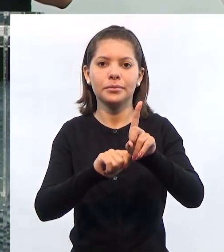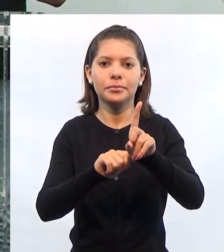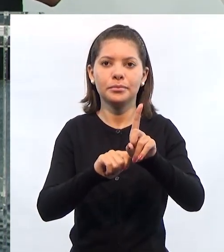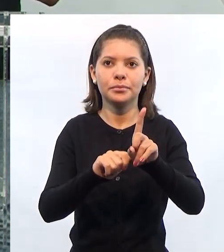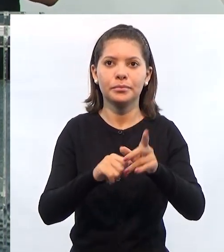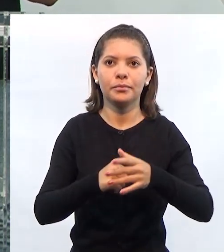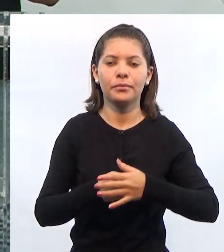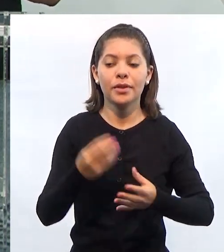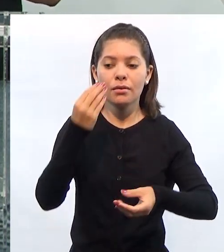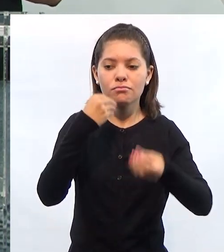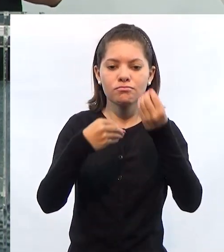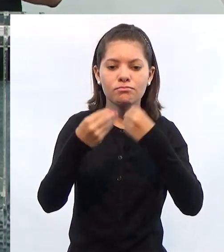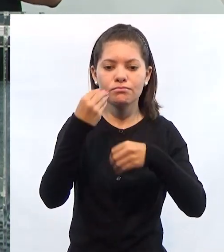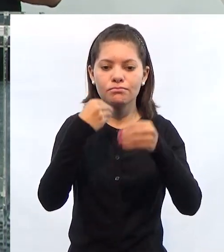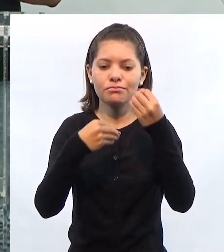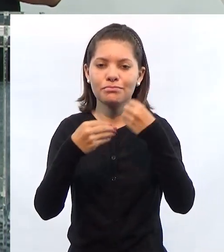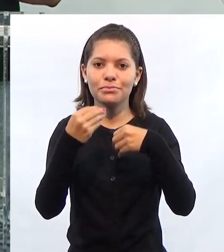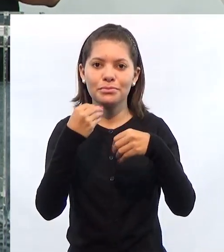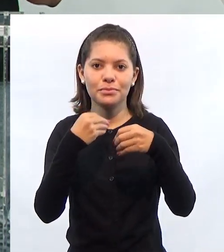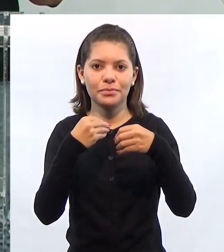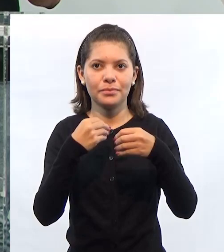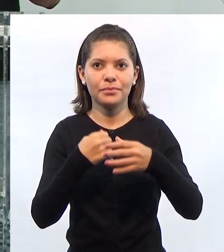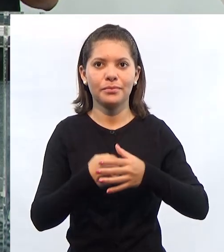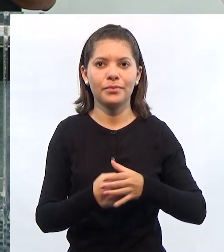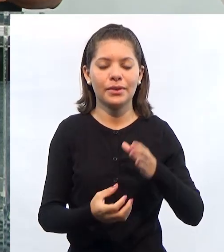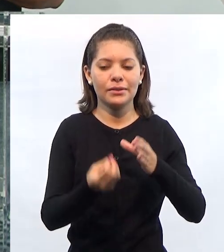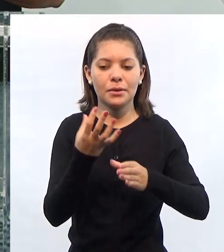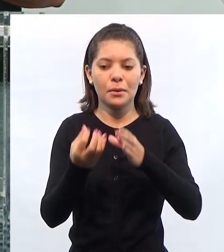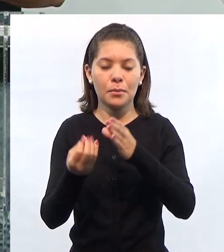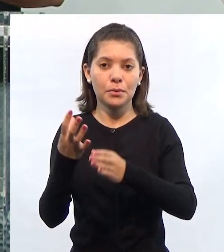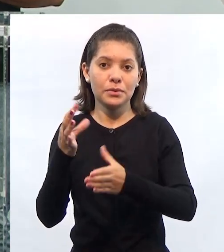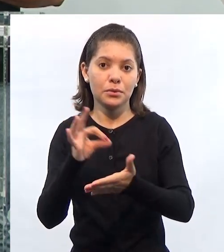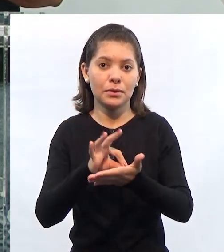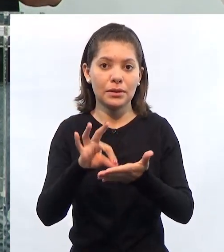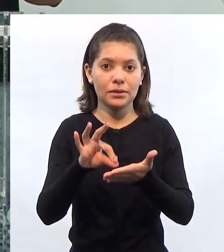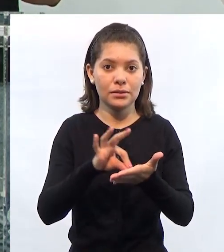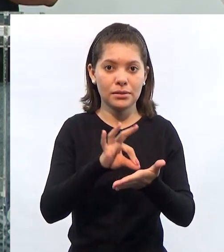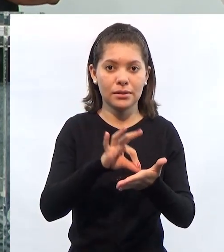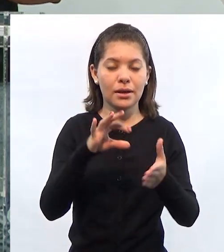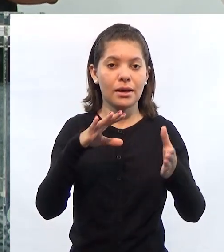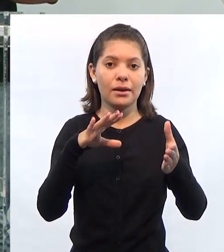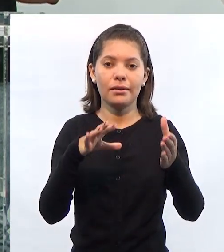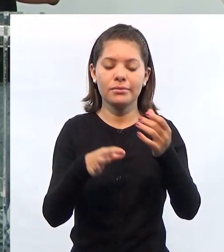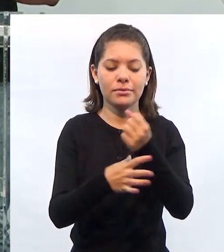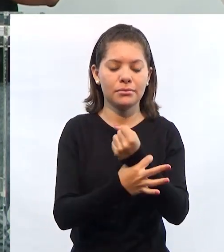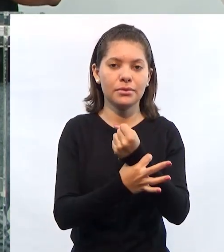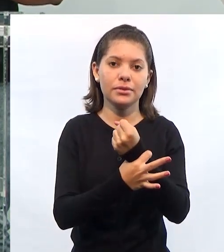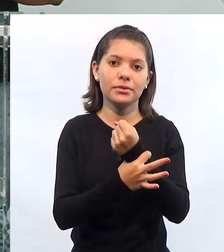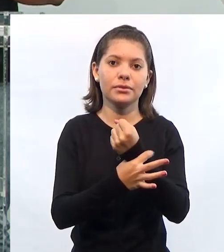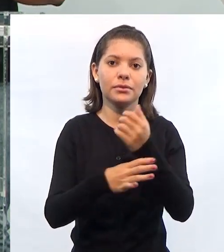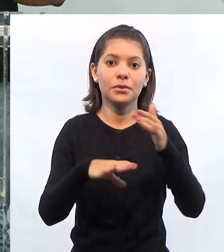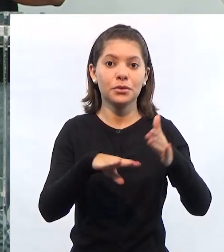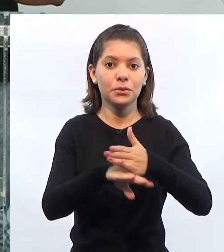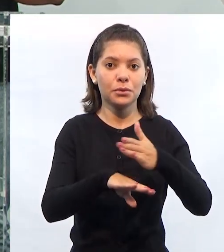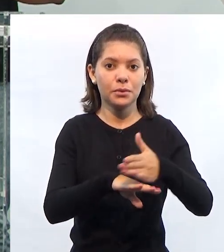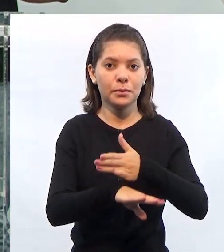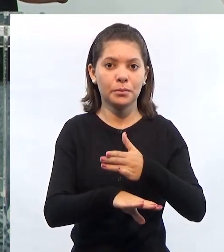sendo consumido, que não está sendo produzido grãos. É um estoque de segurança.